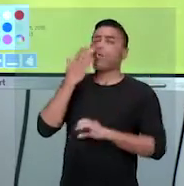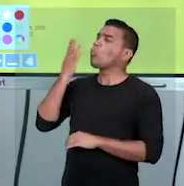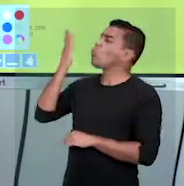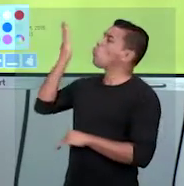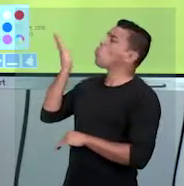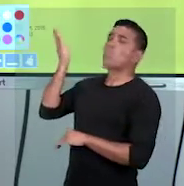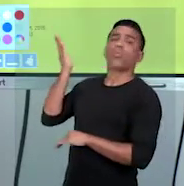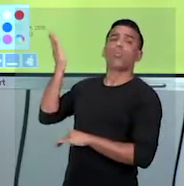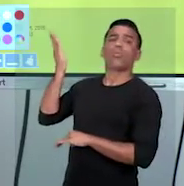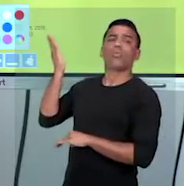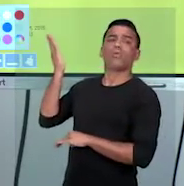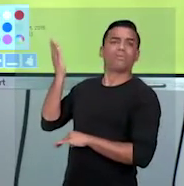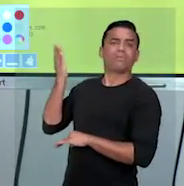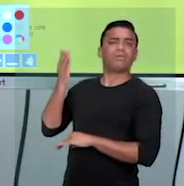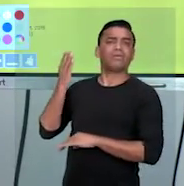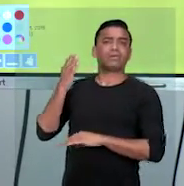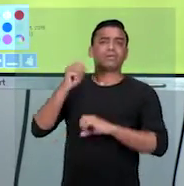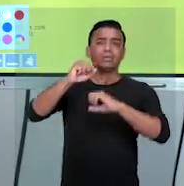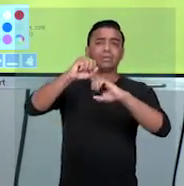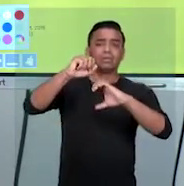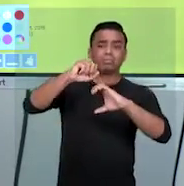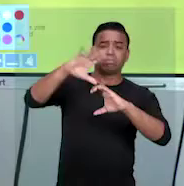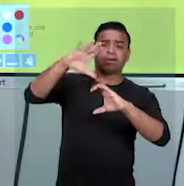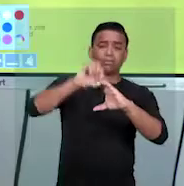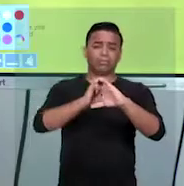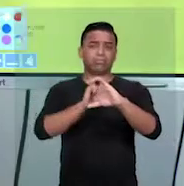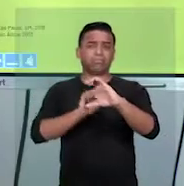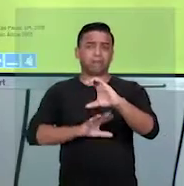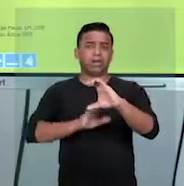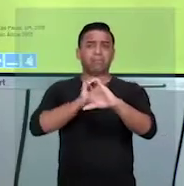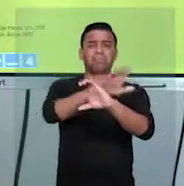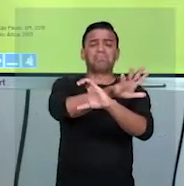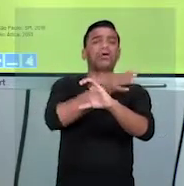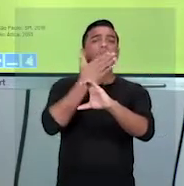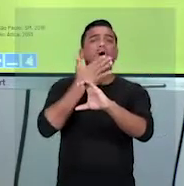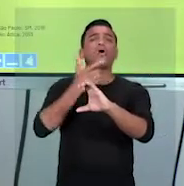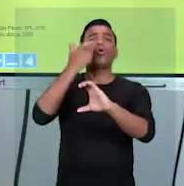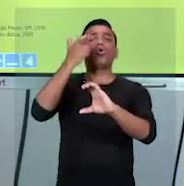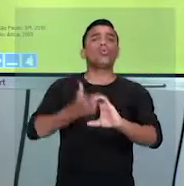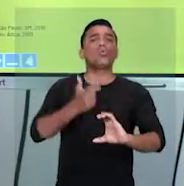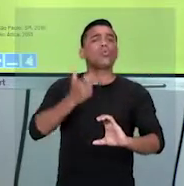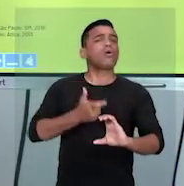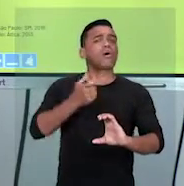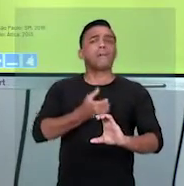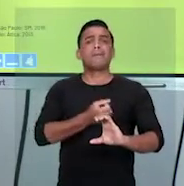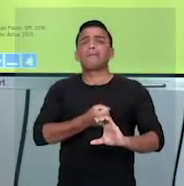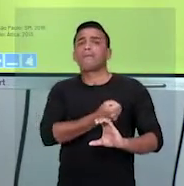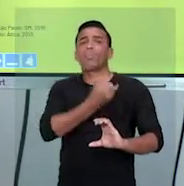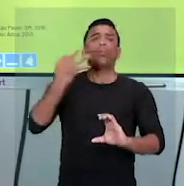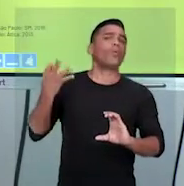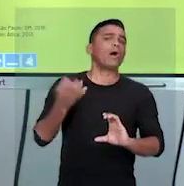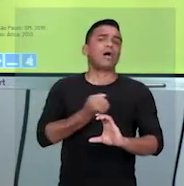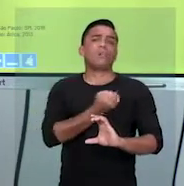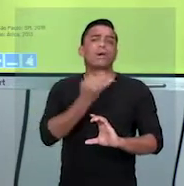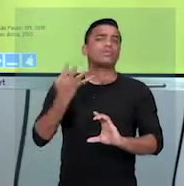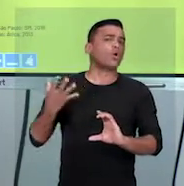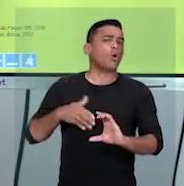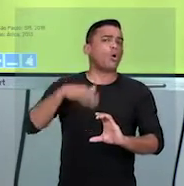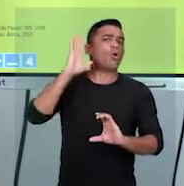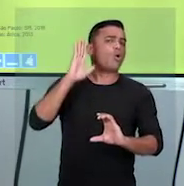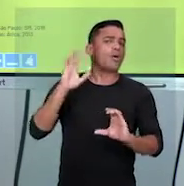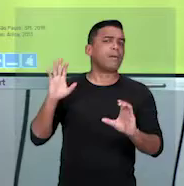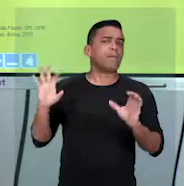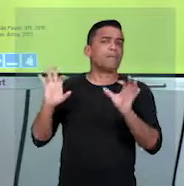vou favorecer a ramificação? Ou seja, em qual dessas numerações eu consigo ter a maior quantidade de ramificação próxima